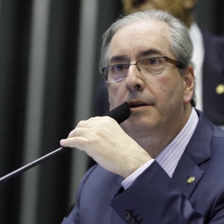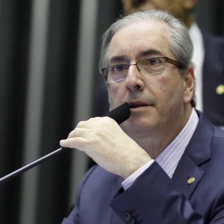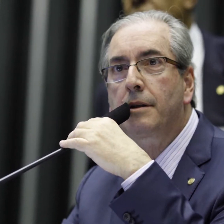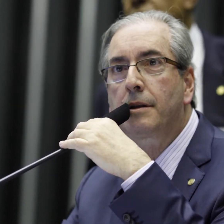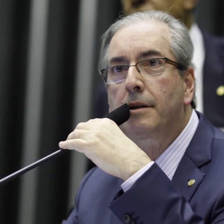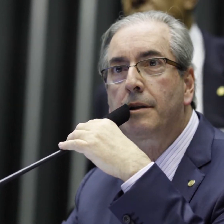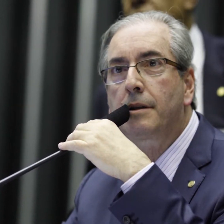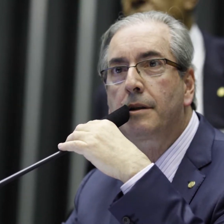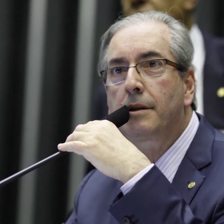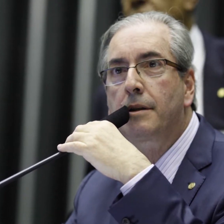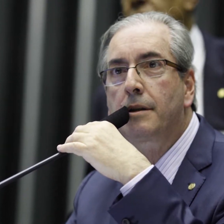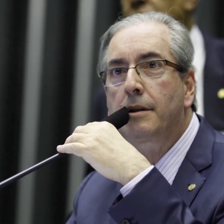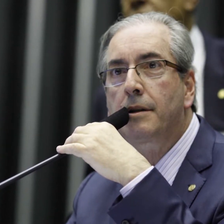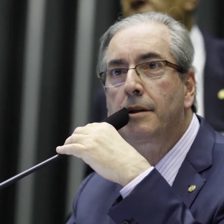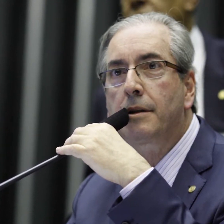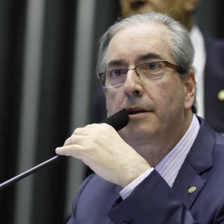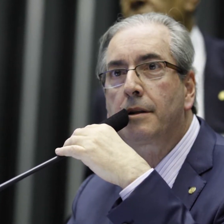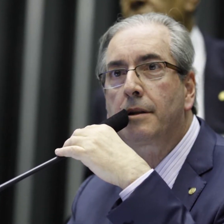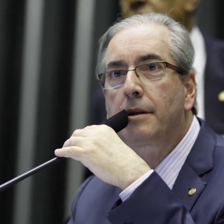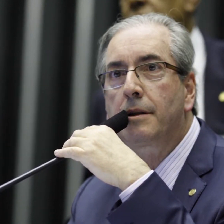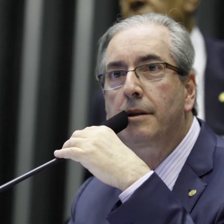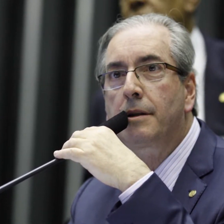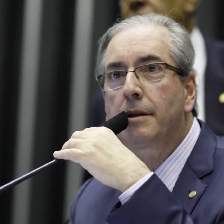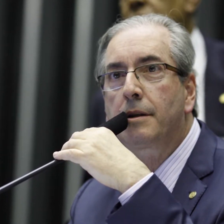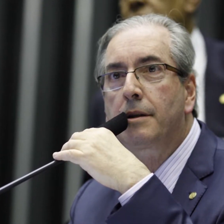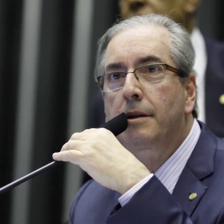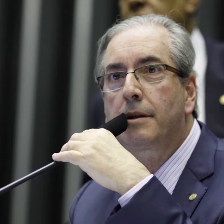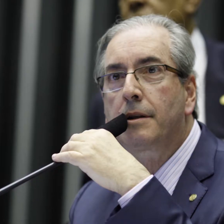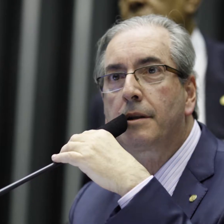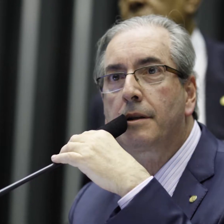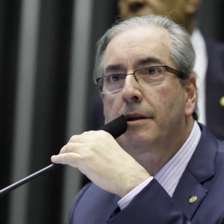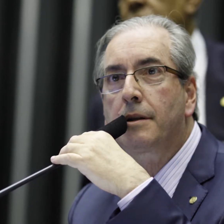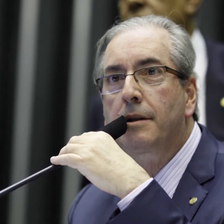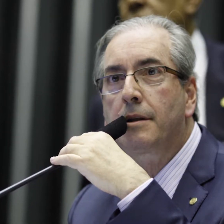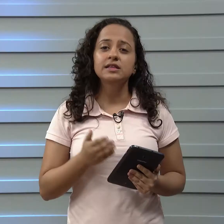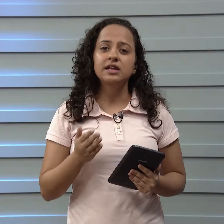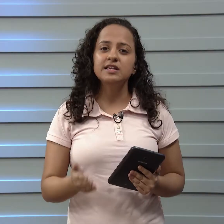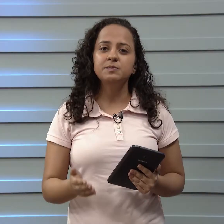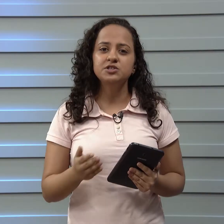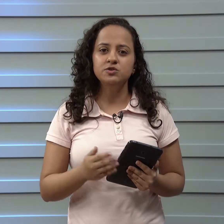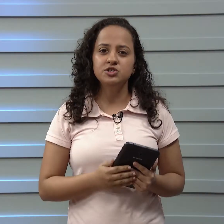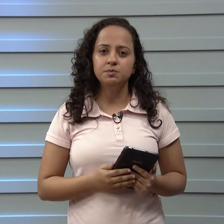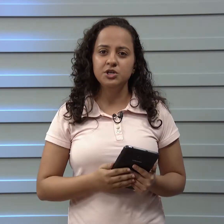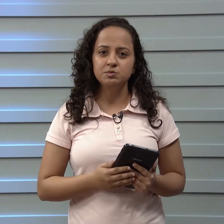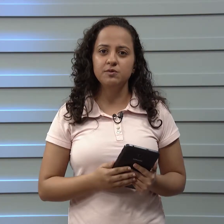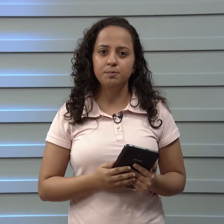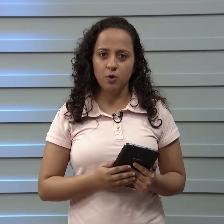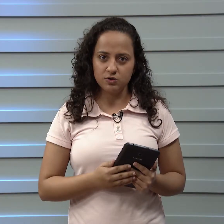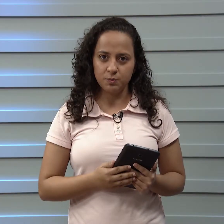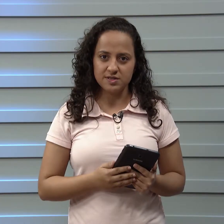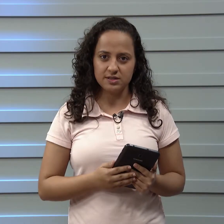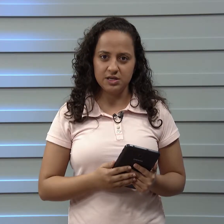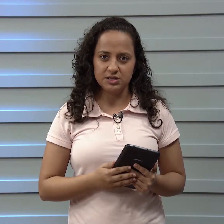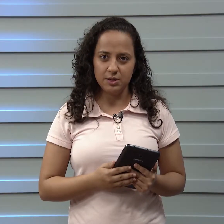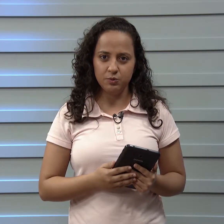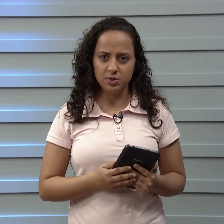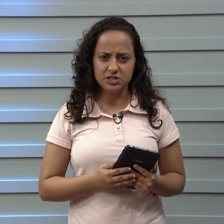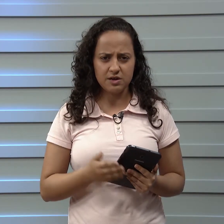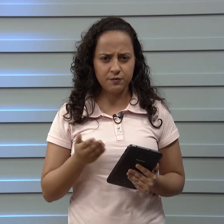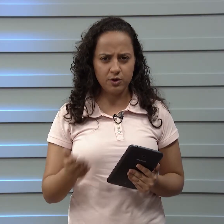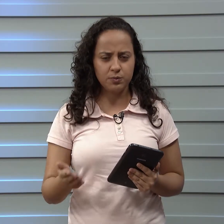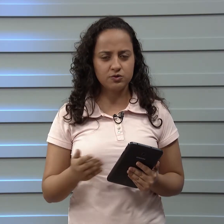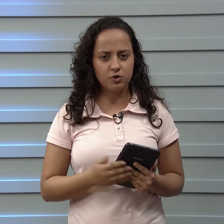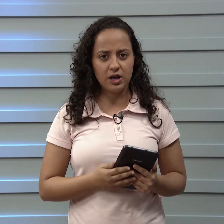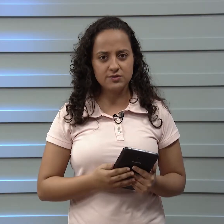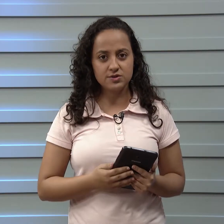da República. O político negou a acusação. Somente nas últimas 24 horas, 3 pedidos de impeachment contra o presidente da República